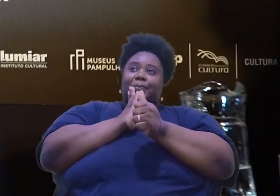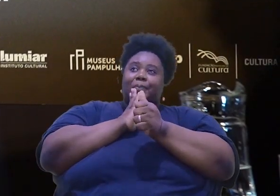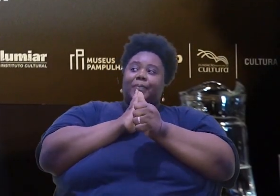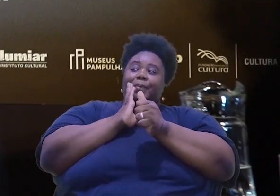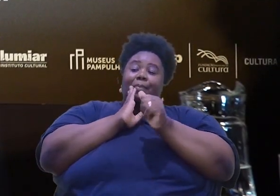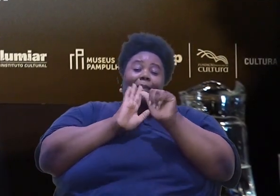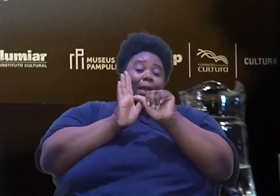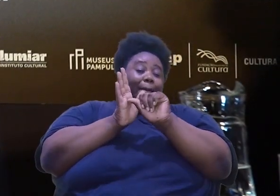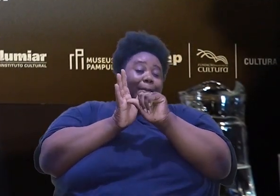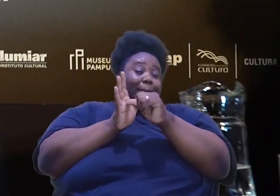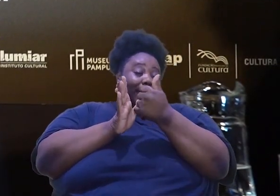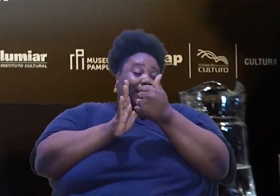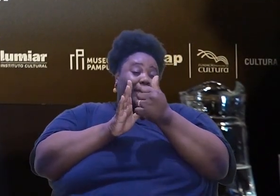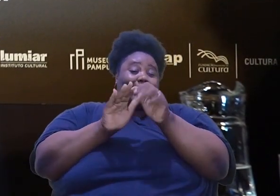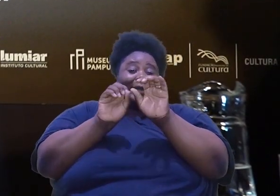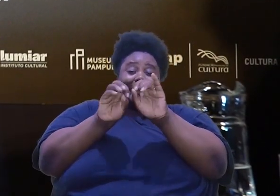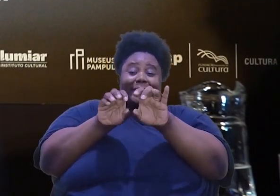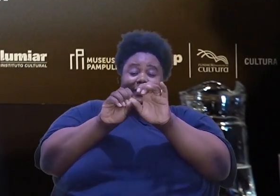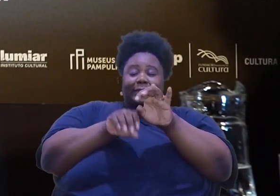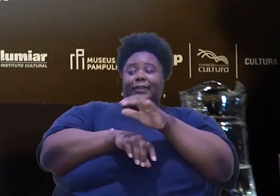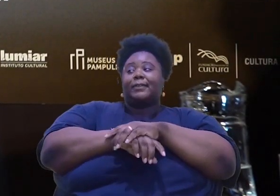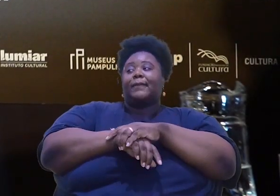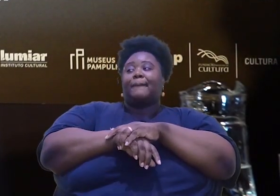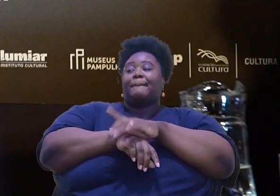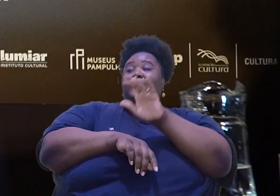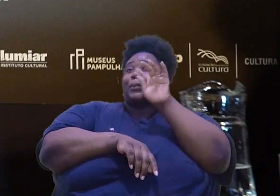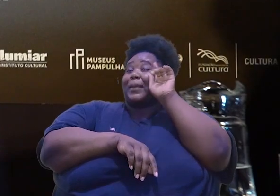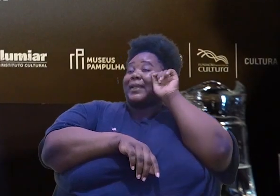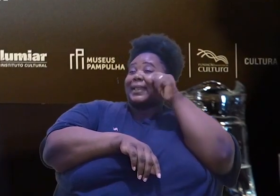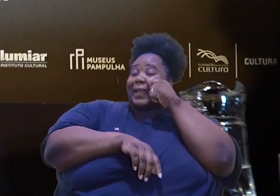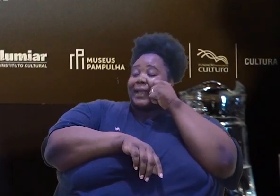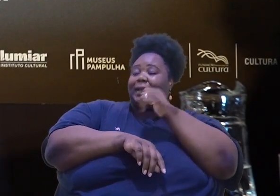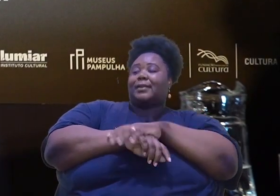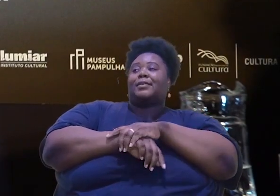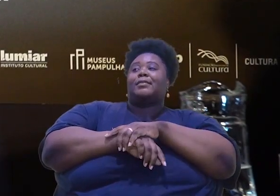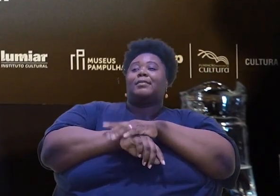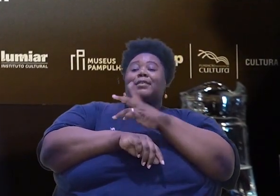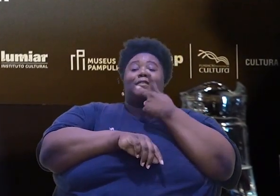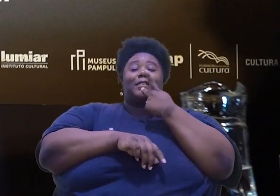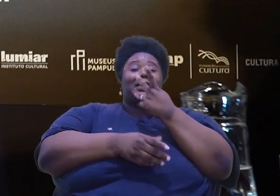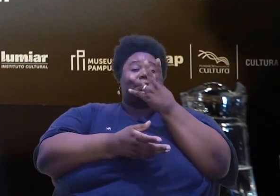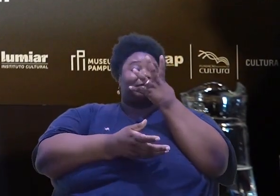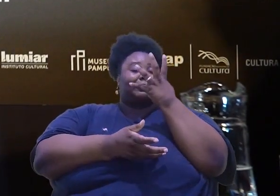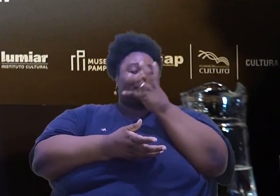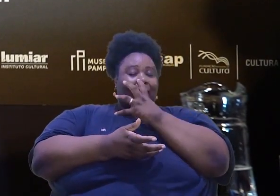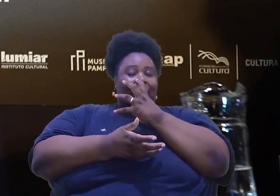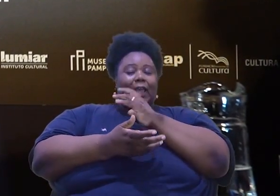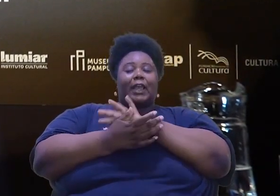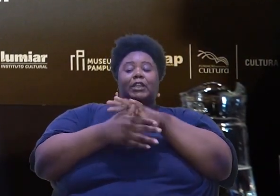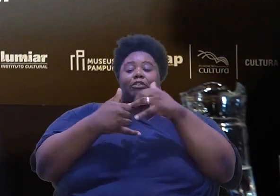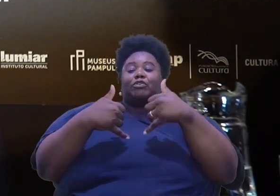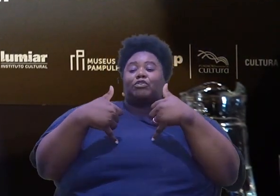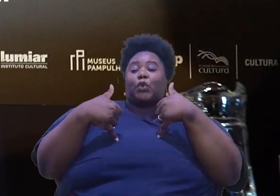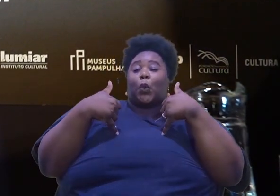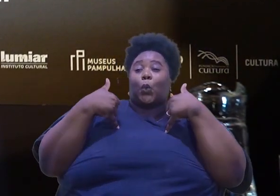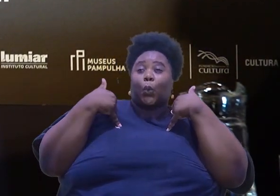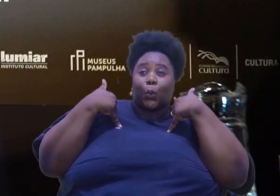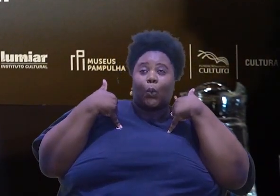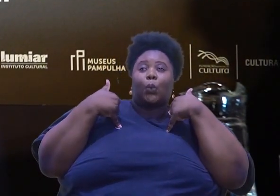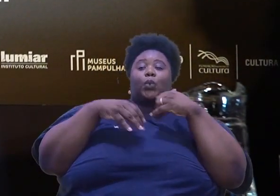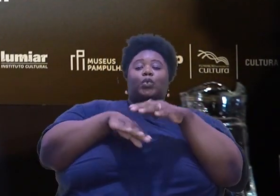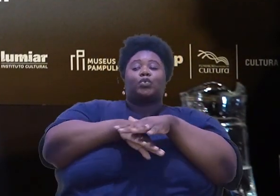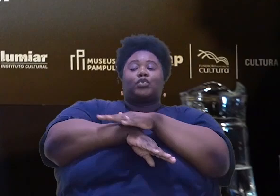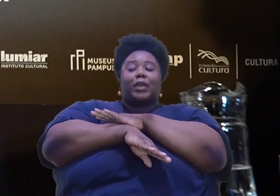as primeiras lições de uma negritude afirmativa, de orgulho étnico,